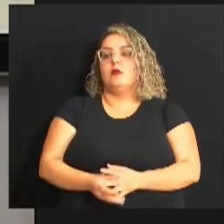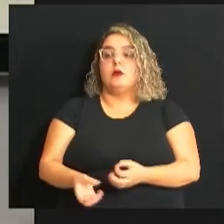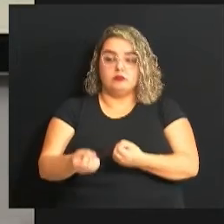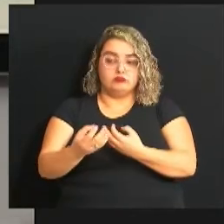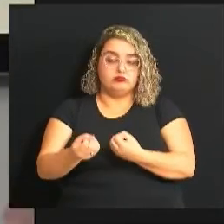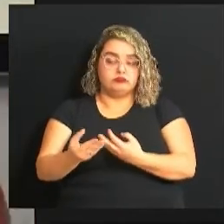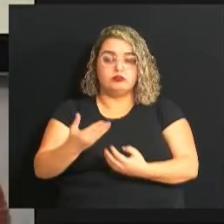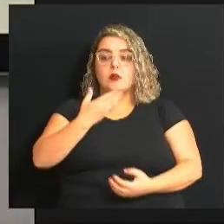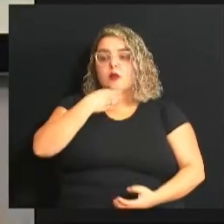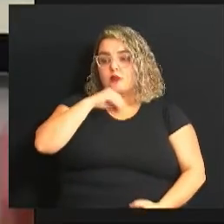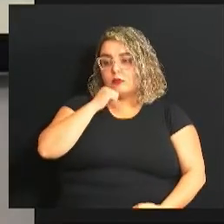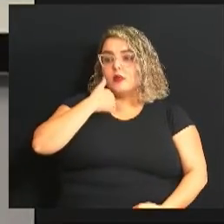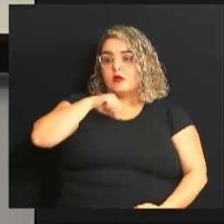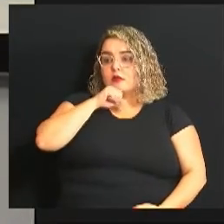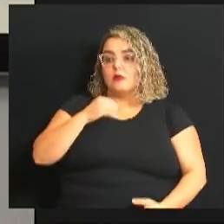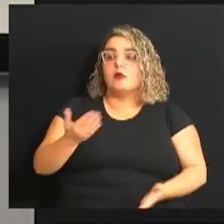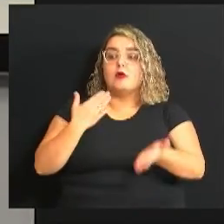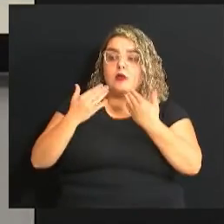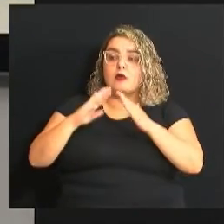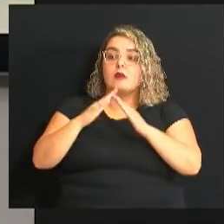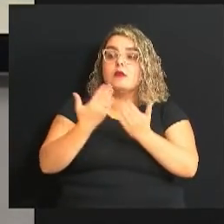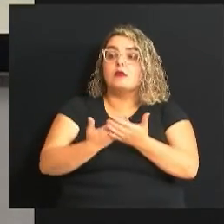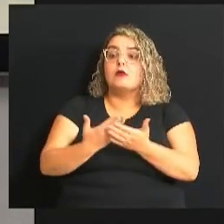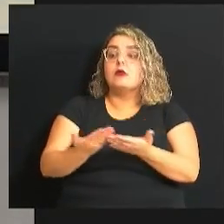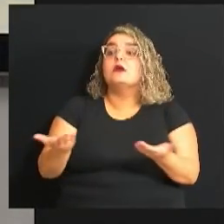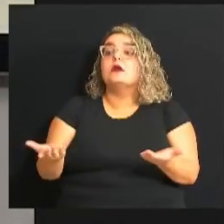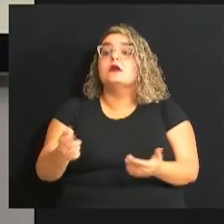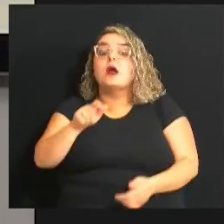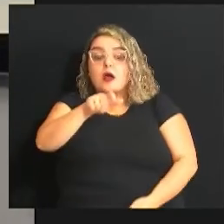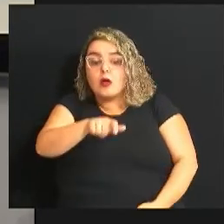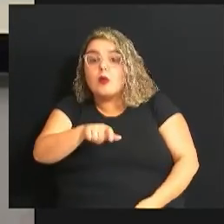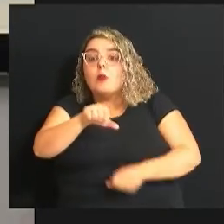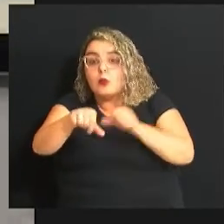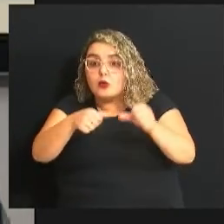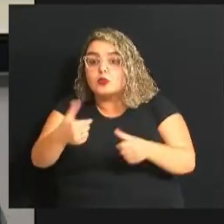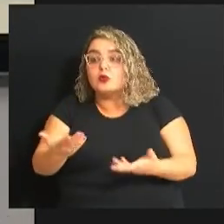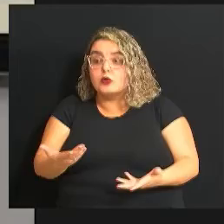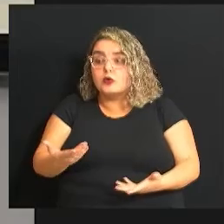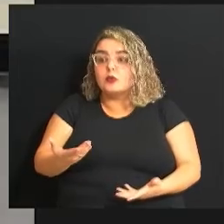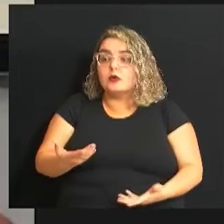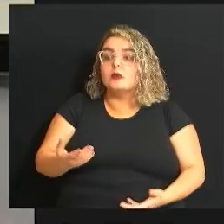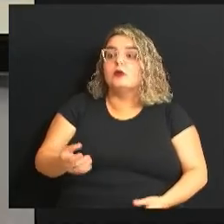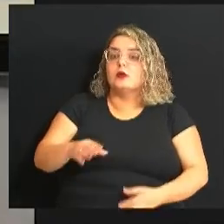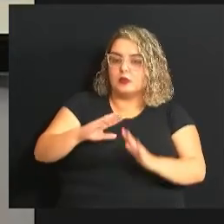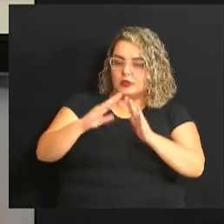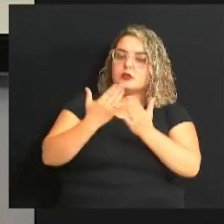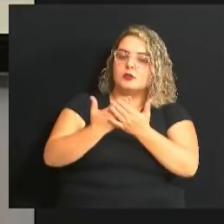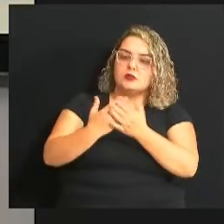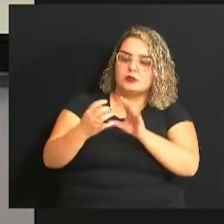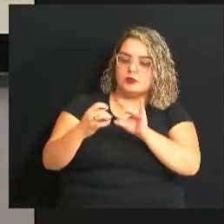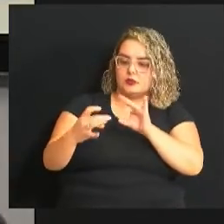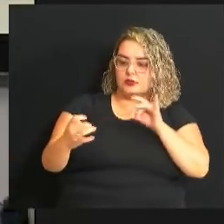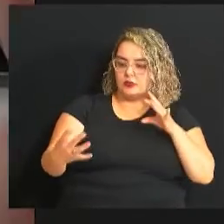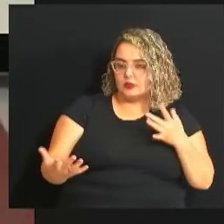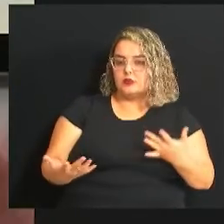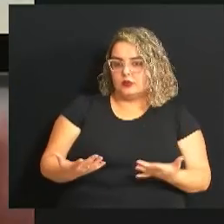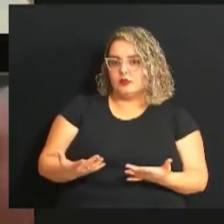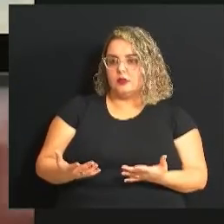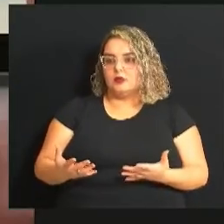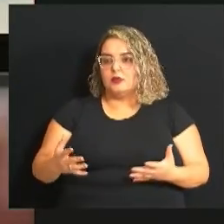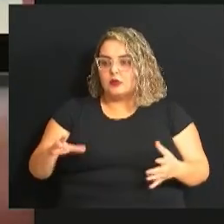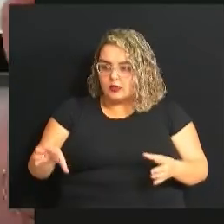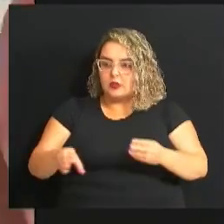as escolas também. Falo, e aí, fulaninho melhorou, mudou? E as escolas dão os feedbacks também. Então, eu consigo incrementar a